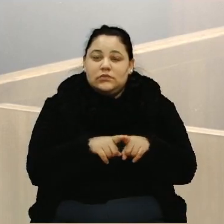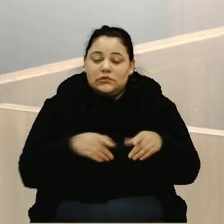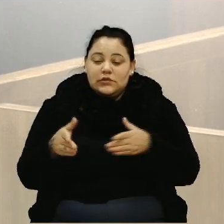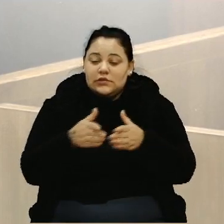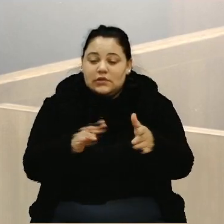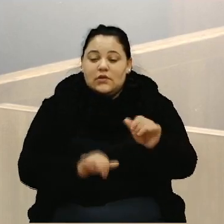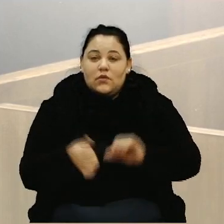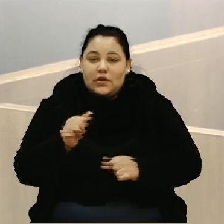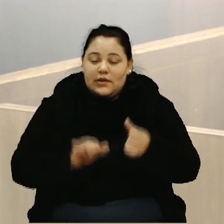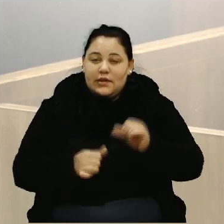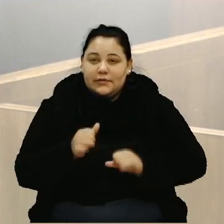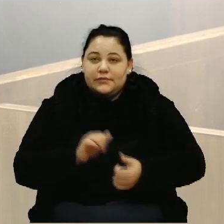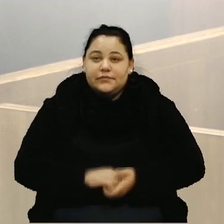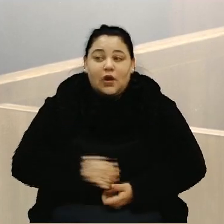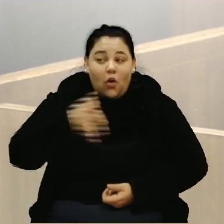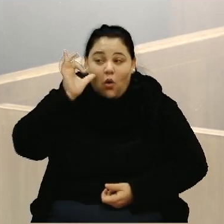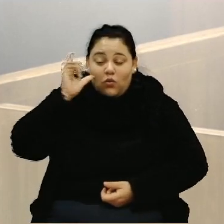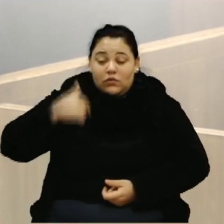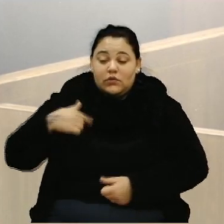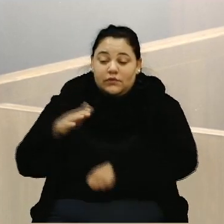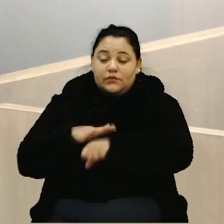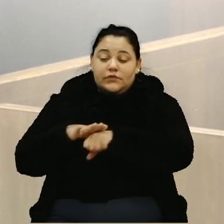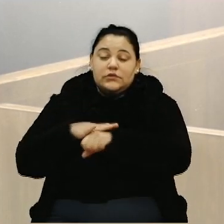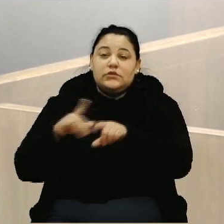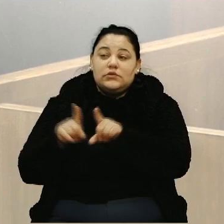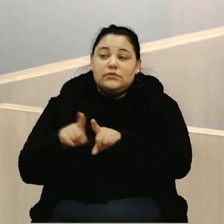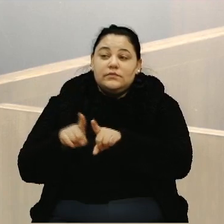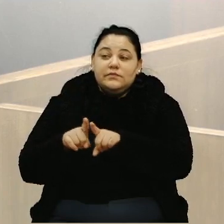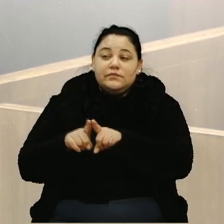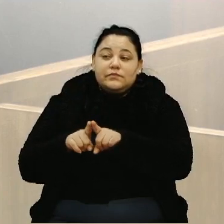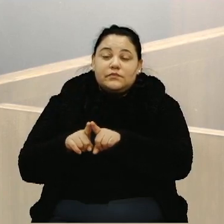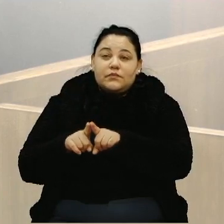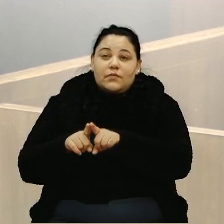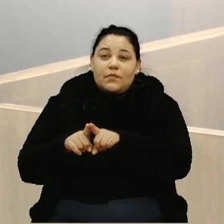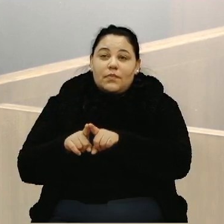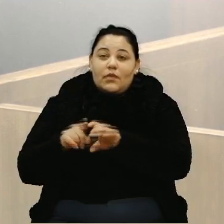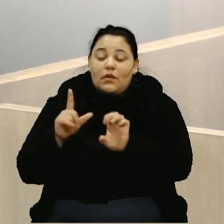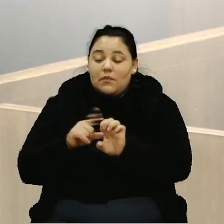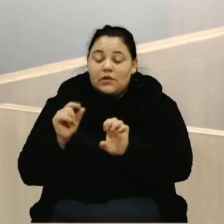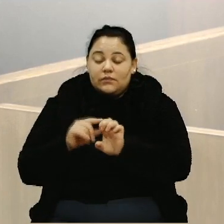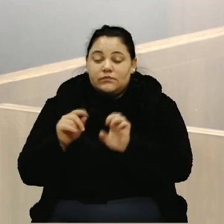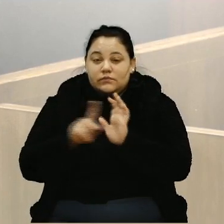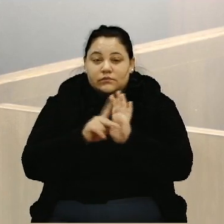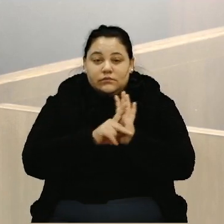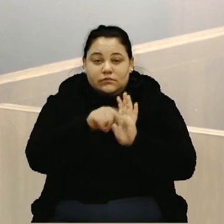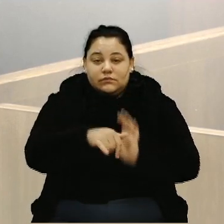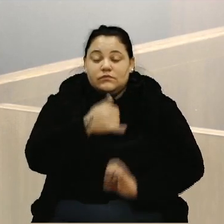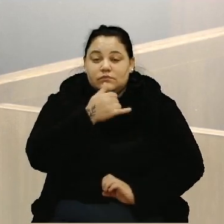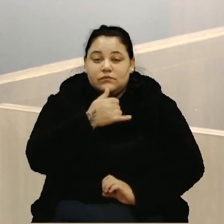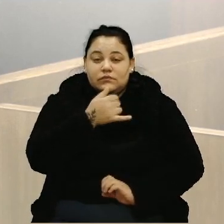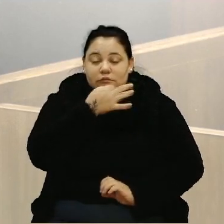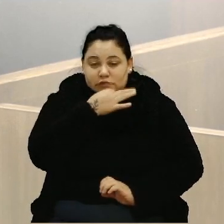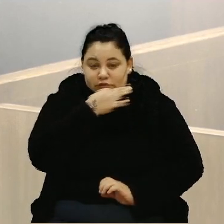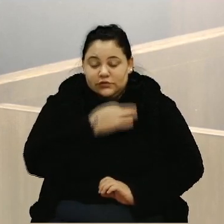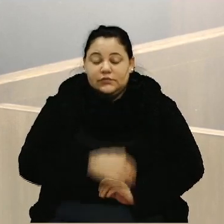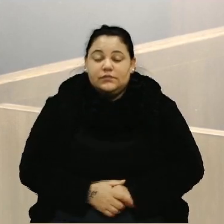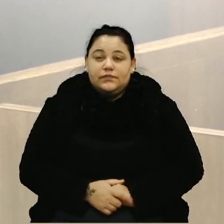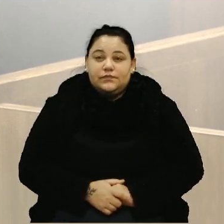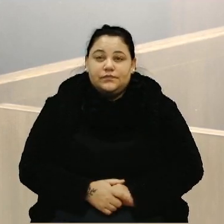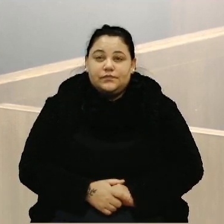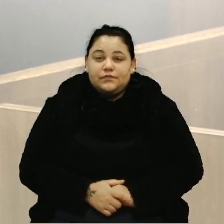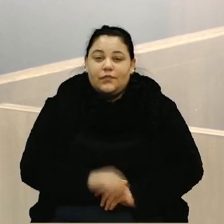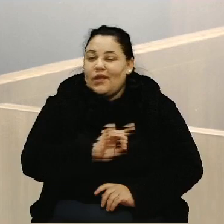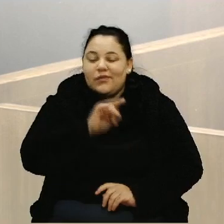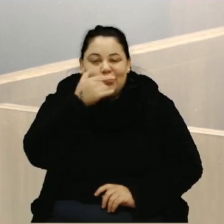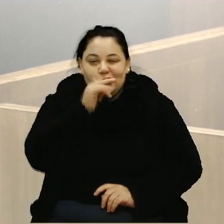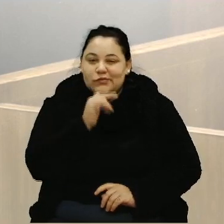qualidade. Ontem eu estava conversando com um empresário aqui de Caxias e ele não conseguiu